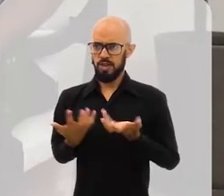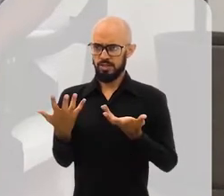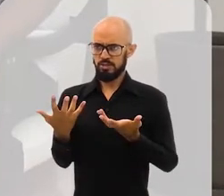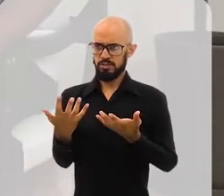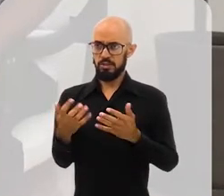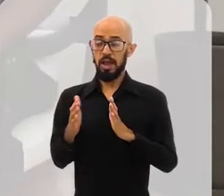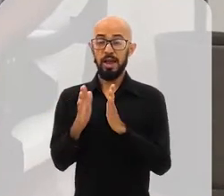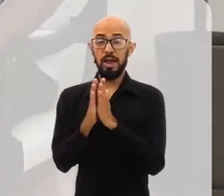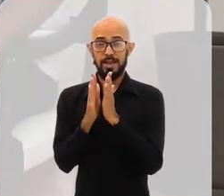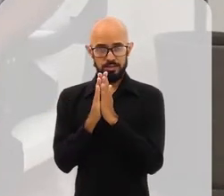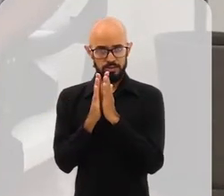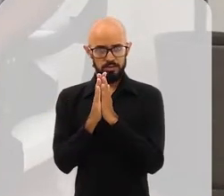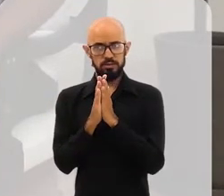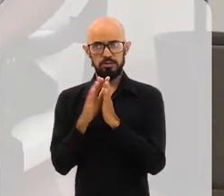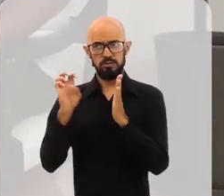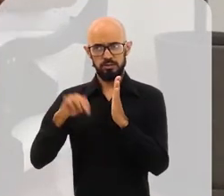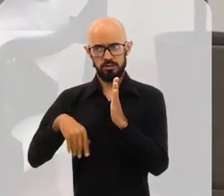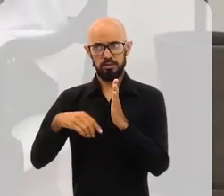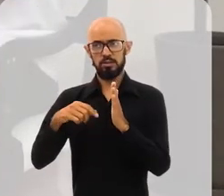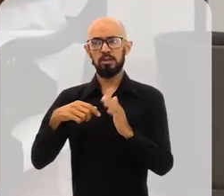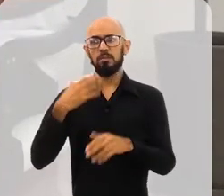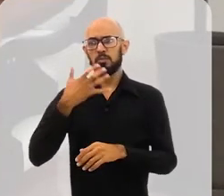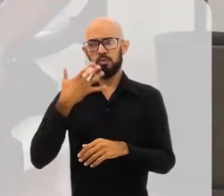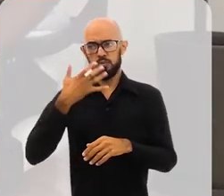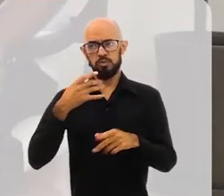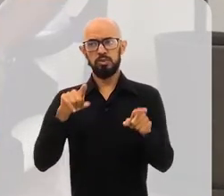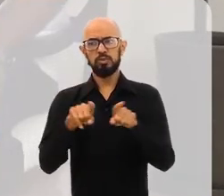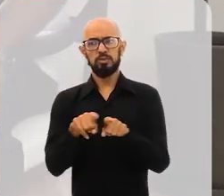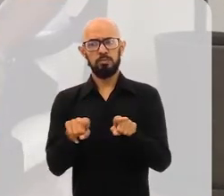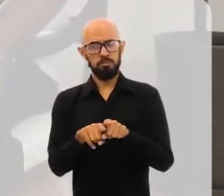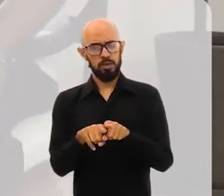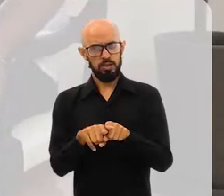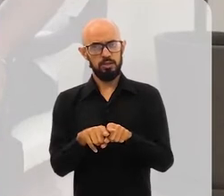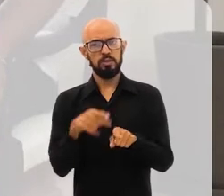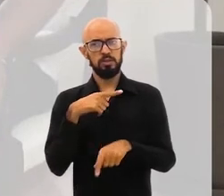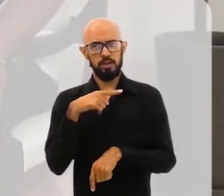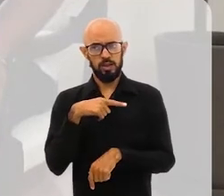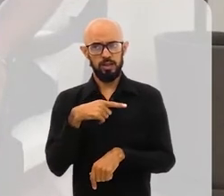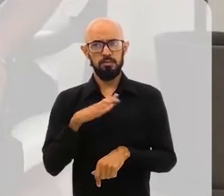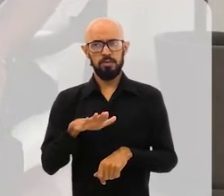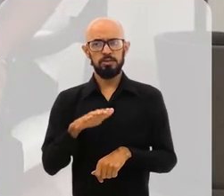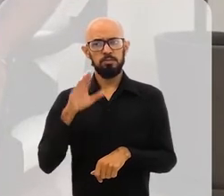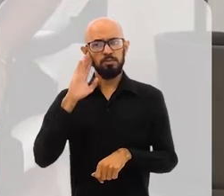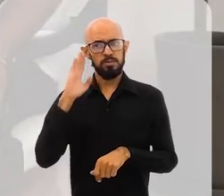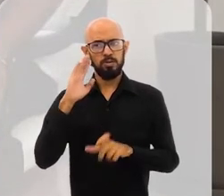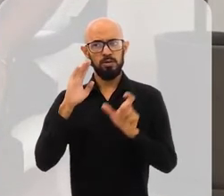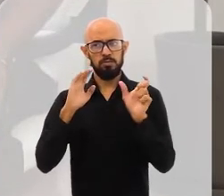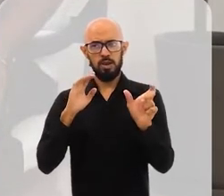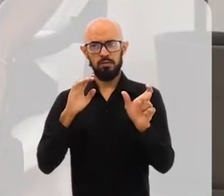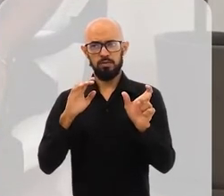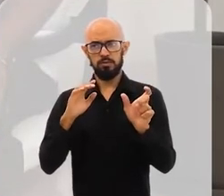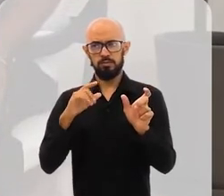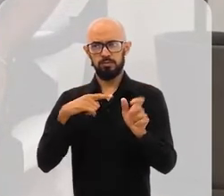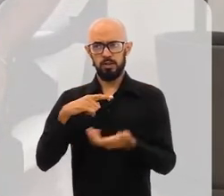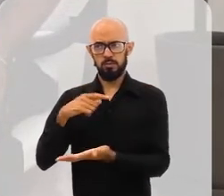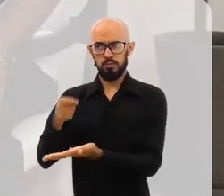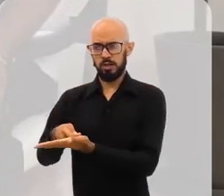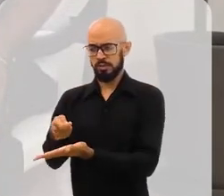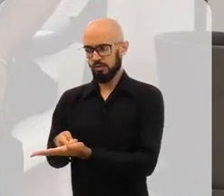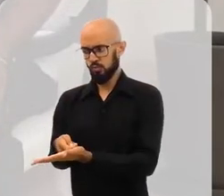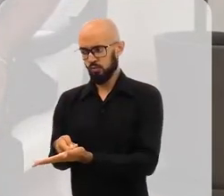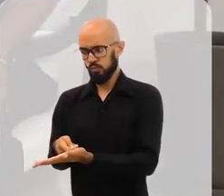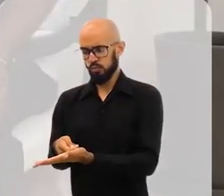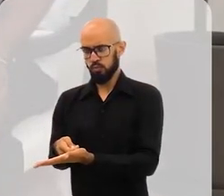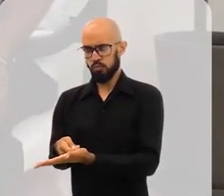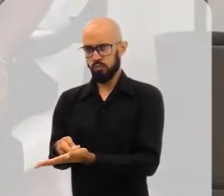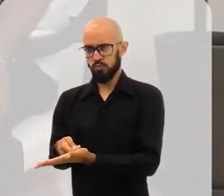fezes temos reações muitas a essas muitos cânticos até mesmo é tá sempre nessa questão da hoje e tem obrigação